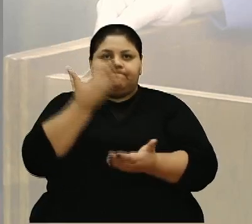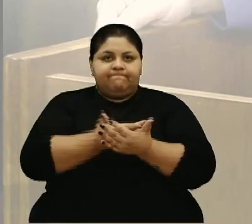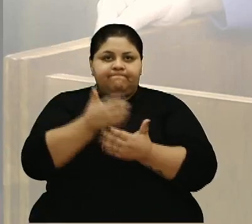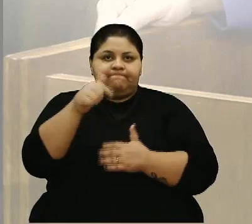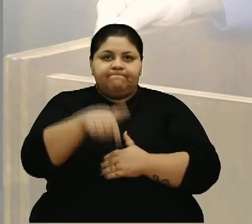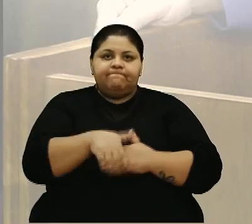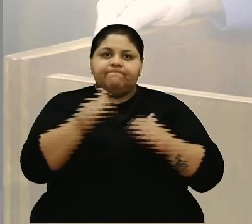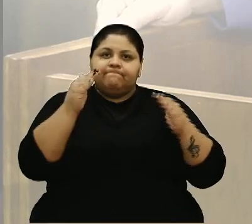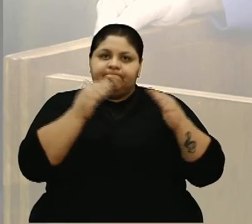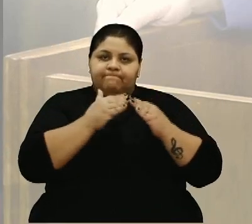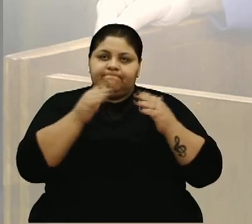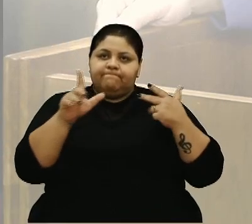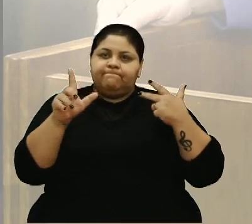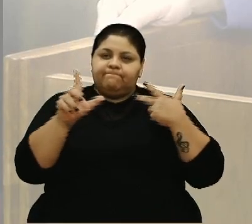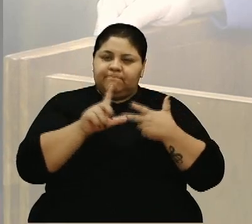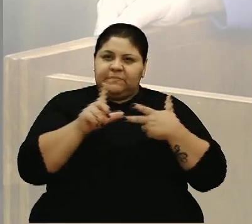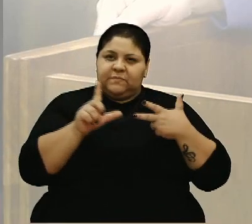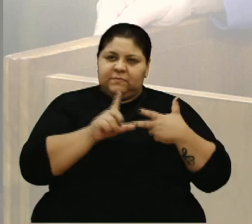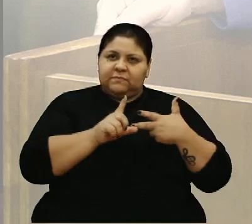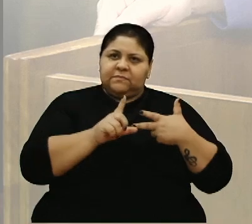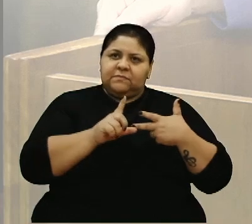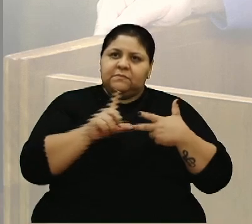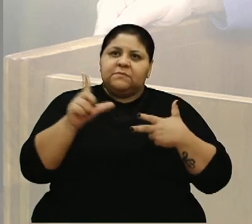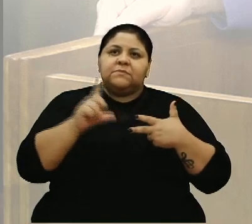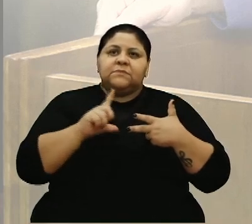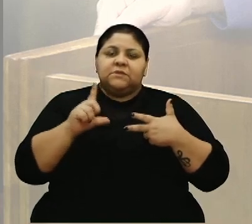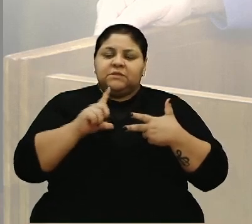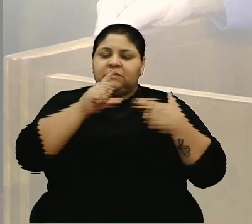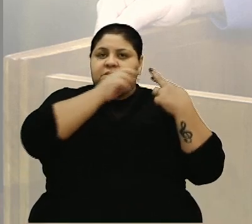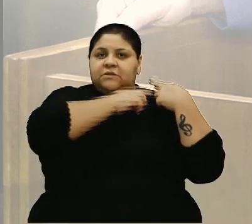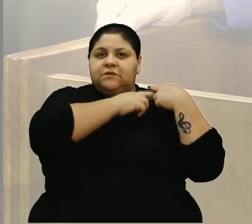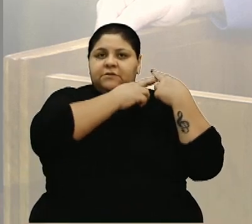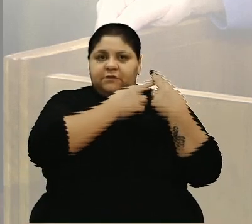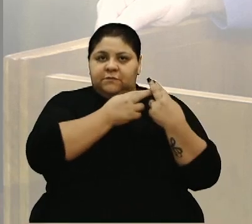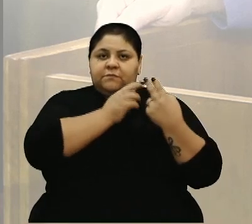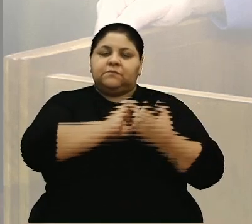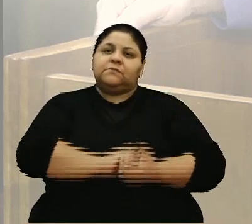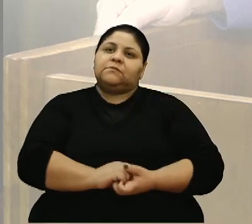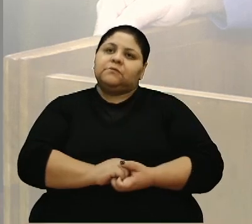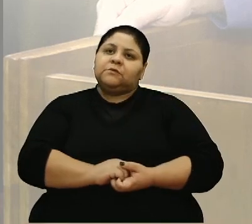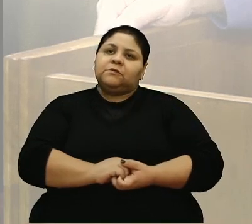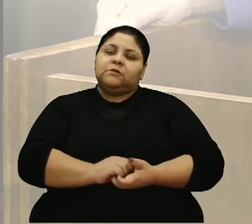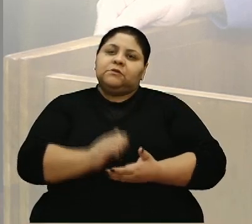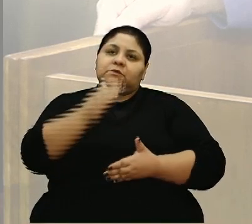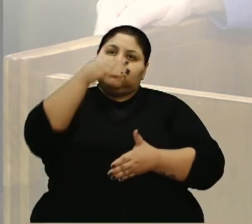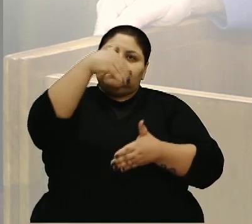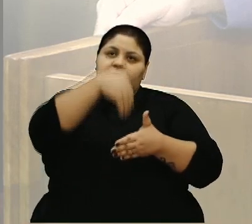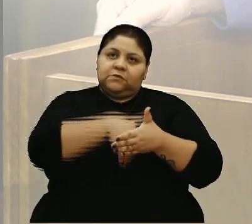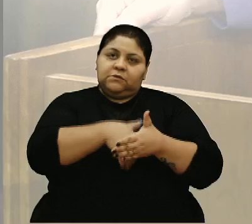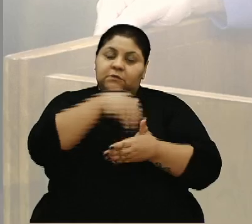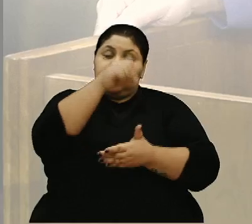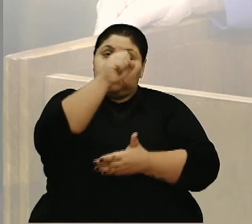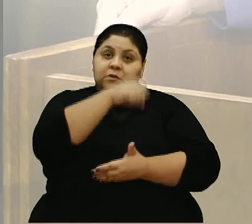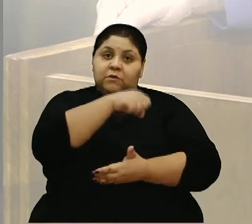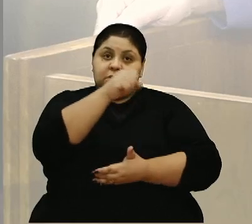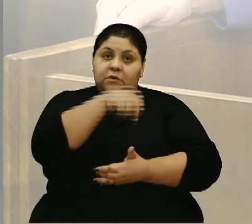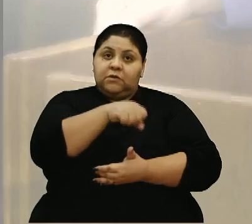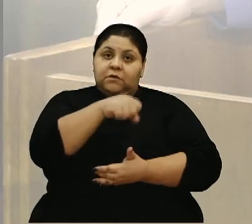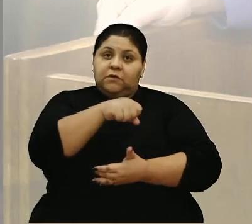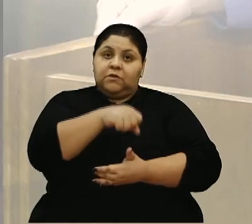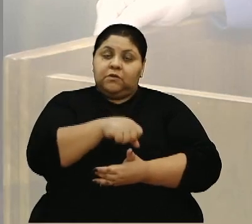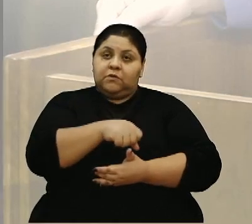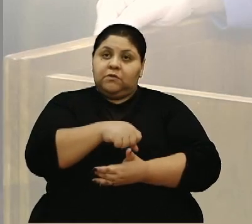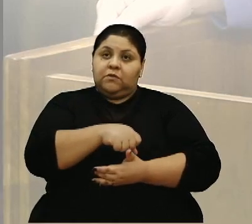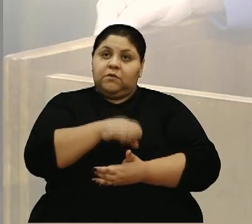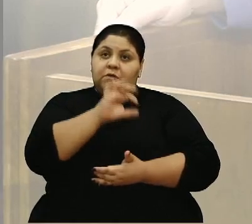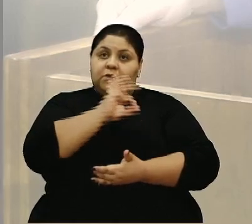casa legislativa tem a responsabilidade de votar aqui pelo sim para este pagamento